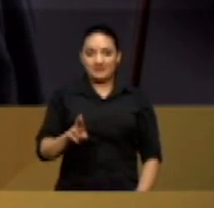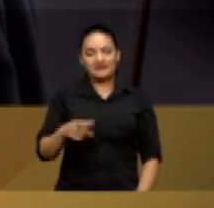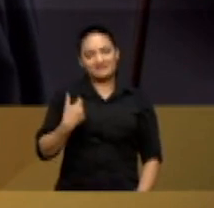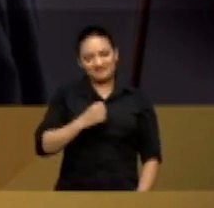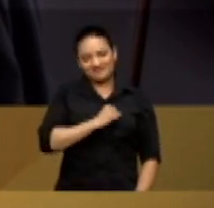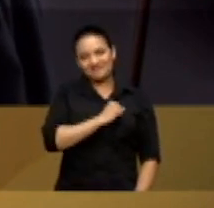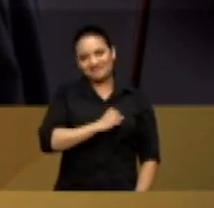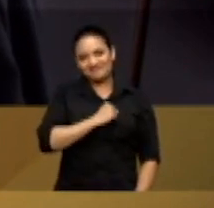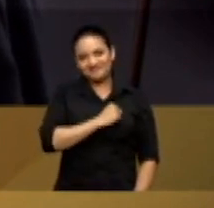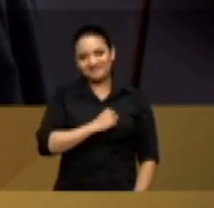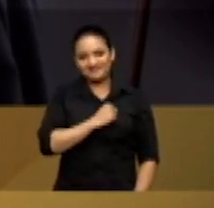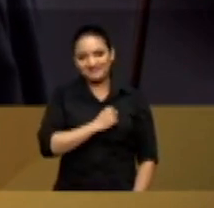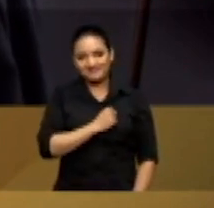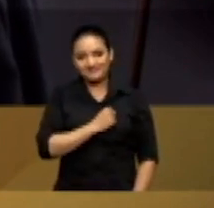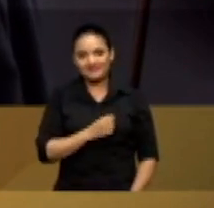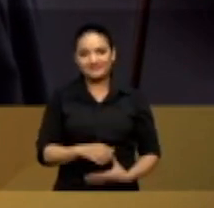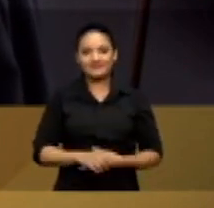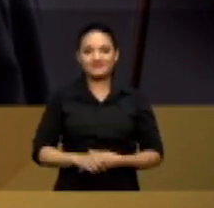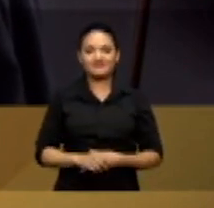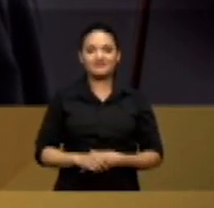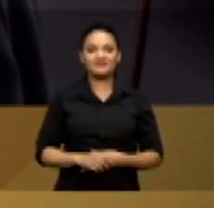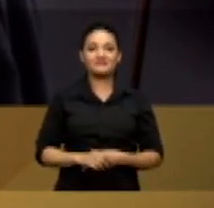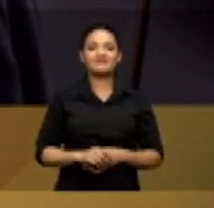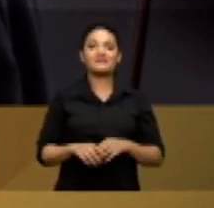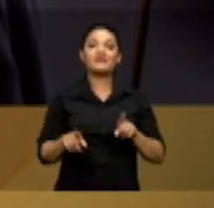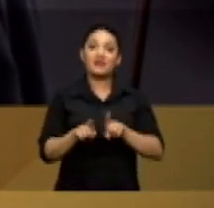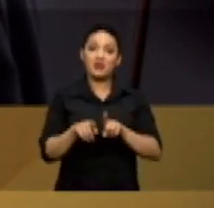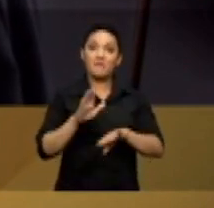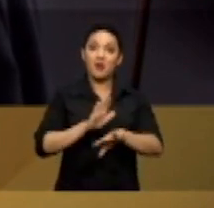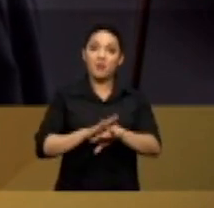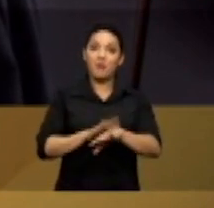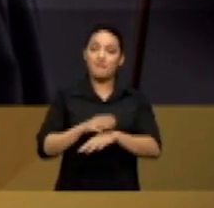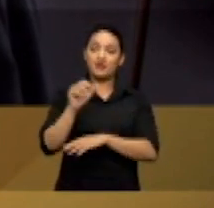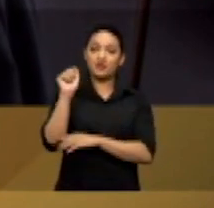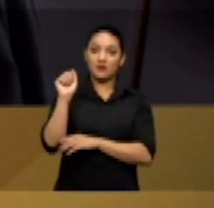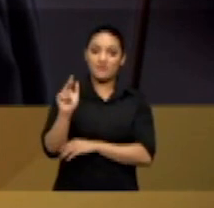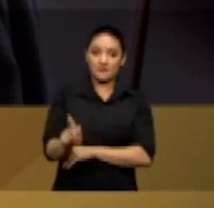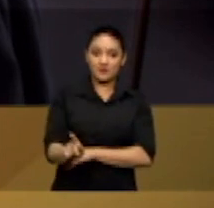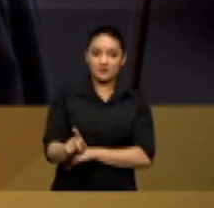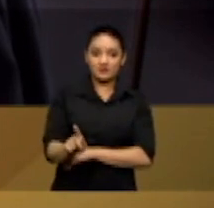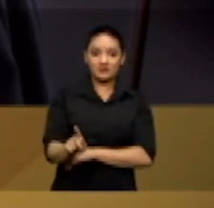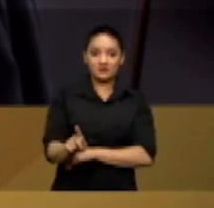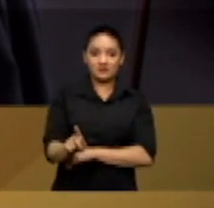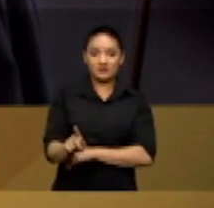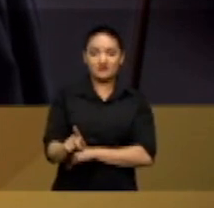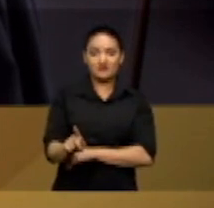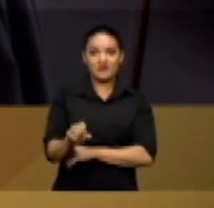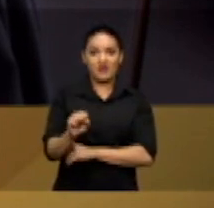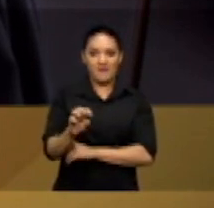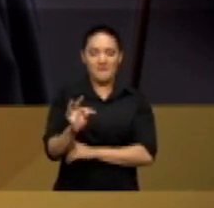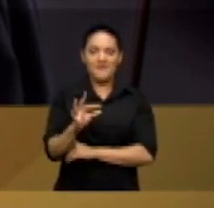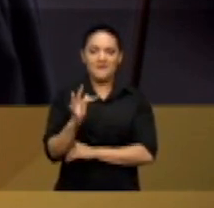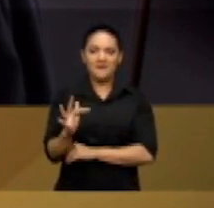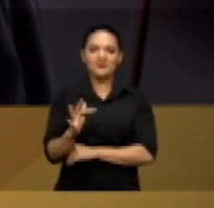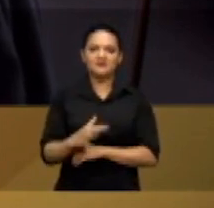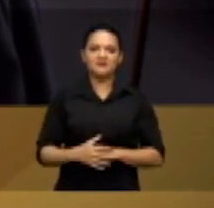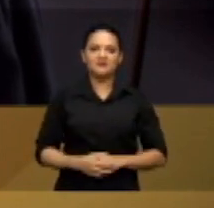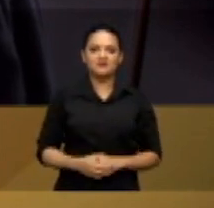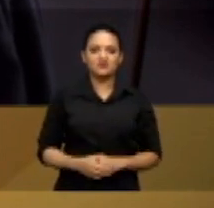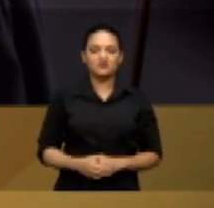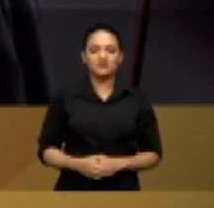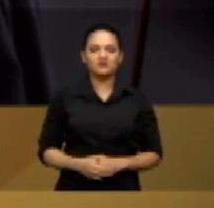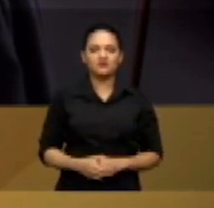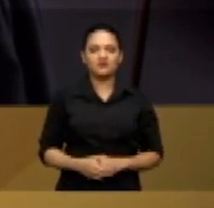saudoso ministro Aliomar Baleiro, precisamente quando da aposentadoria de Sua Excelência nesta Suprema Corte.